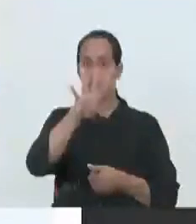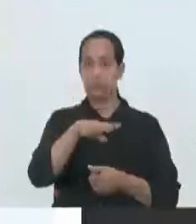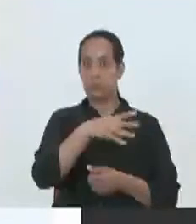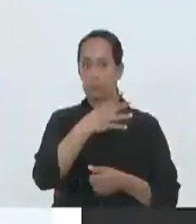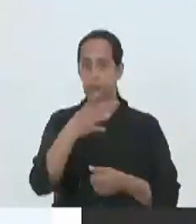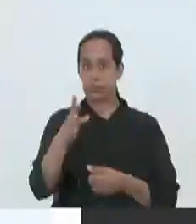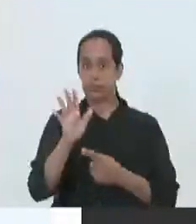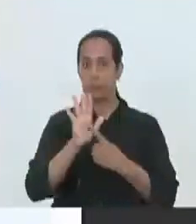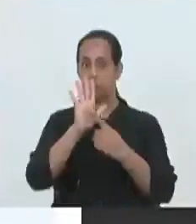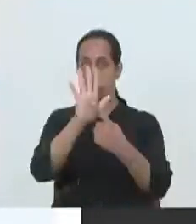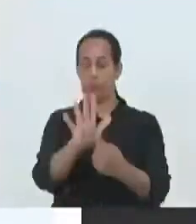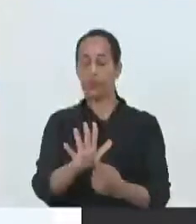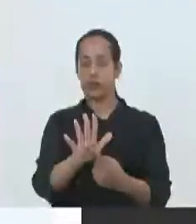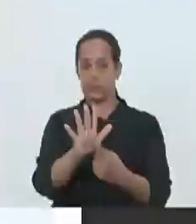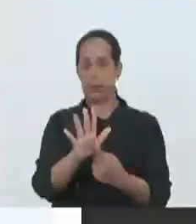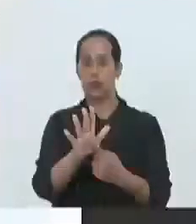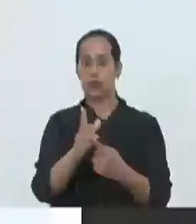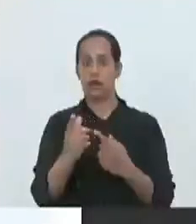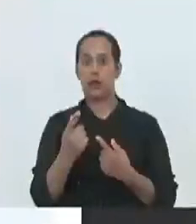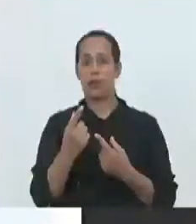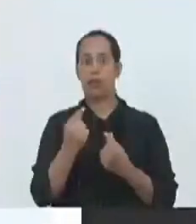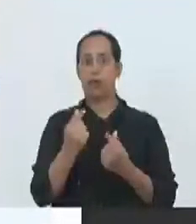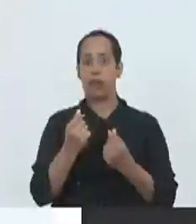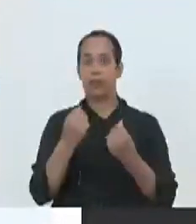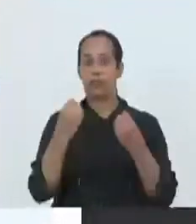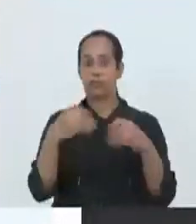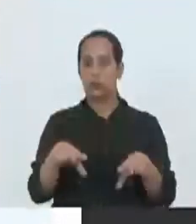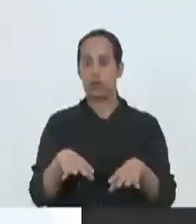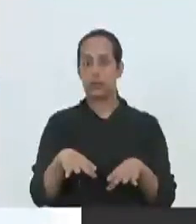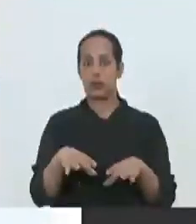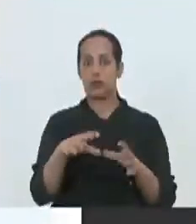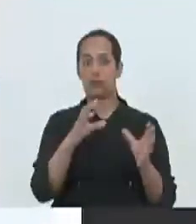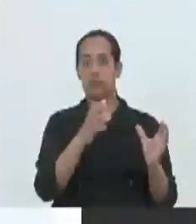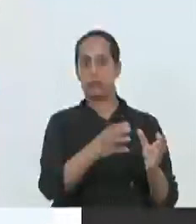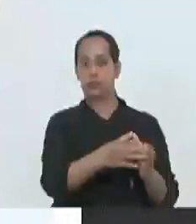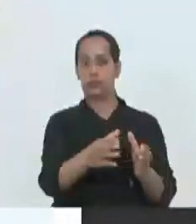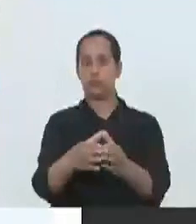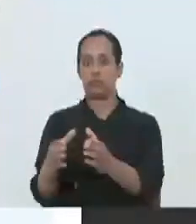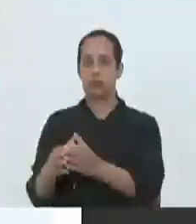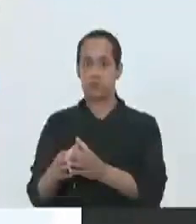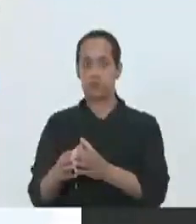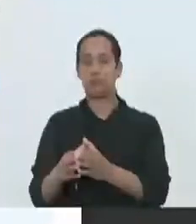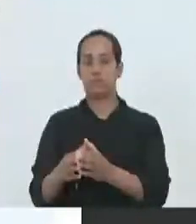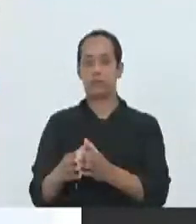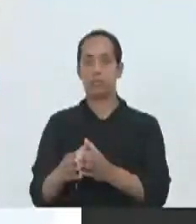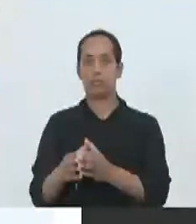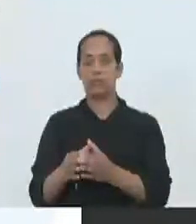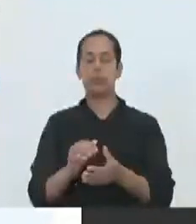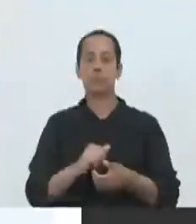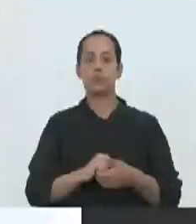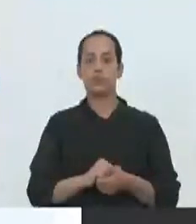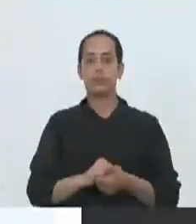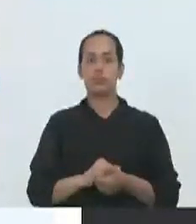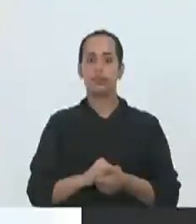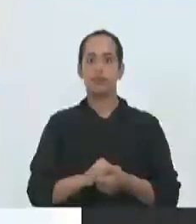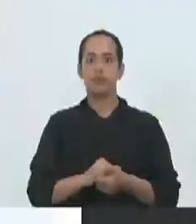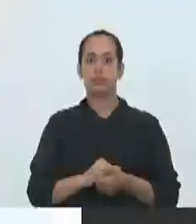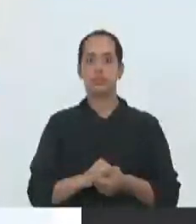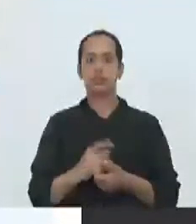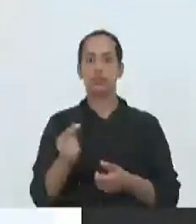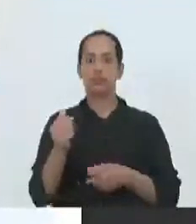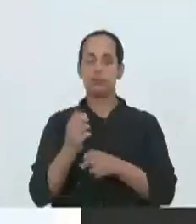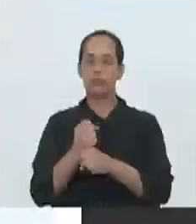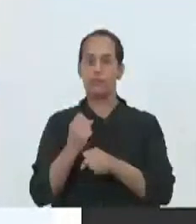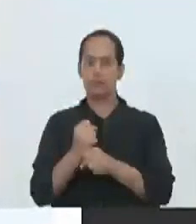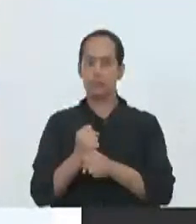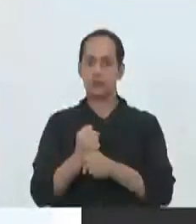secretaria e aqui pra gente ter um tom da execução orçamentária por secretaria e ao final deixei